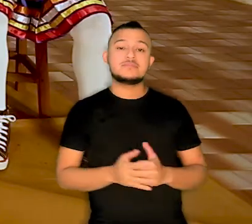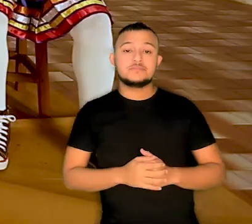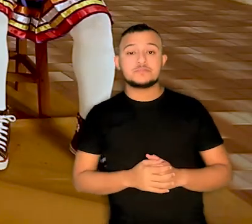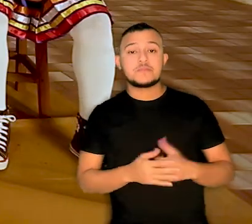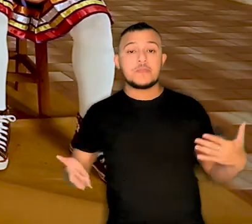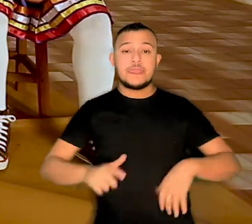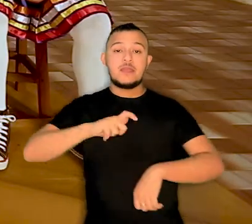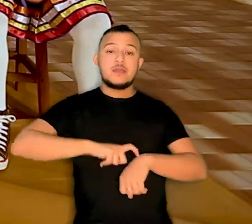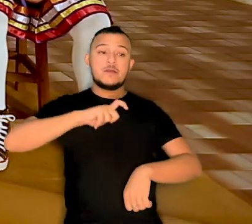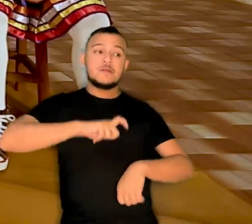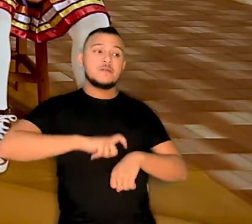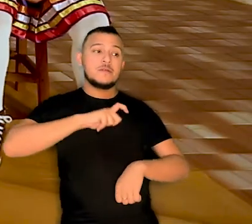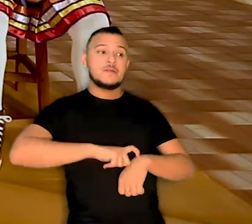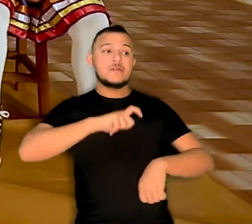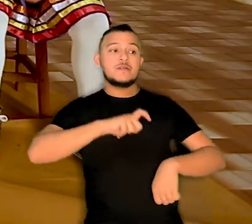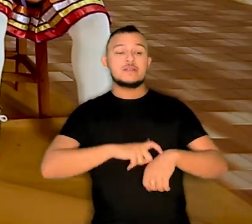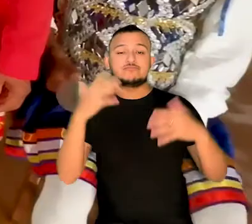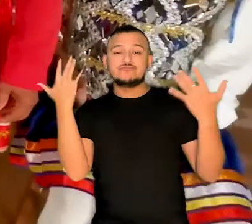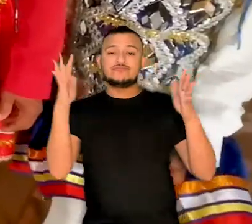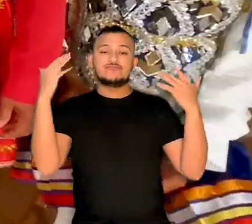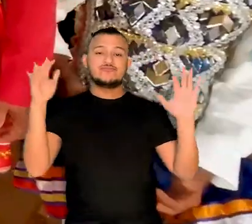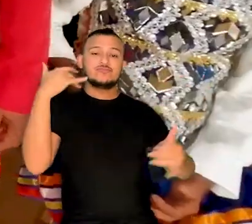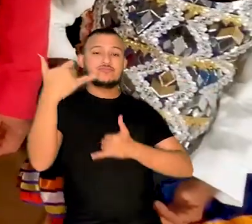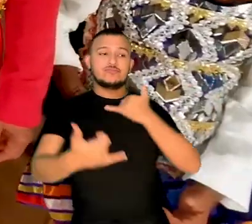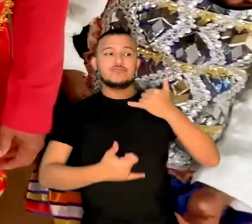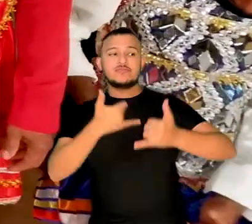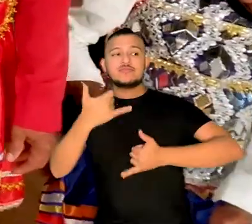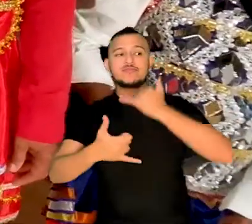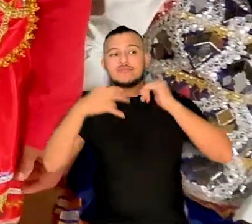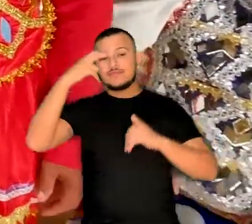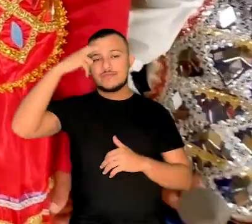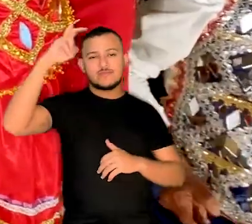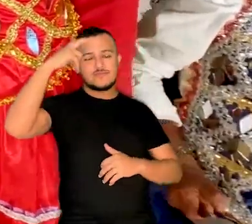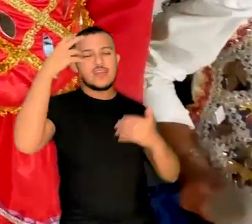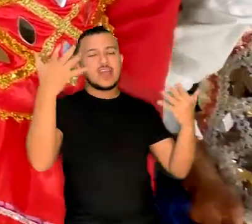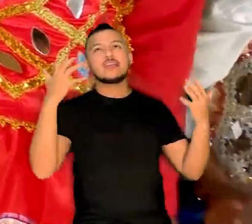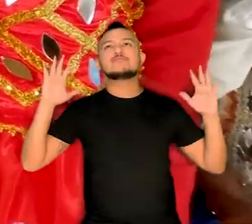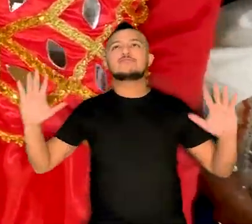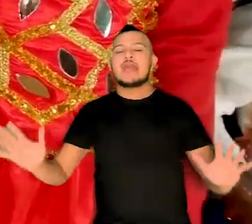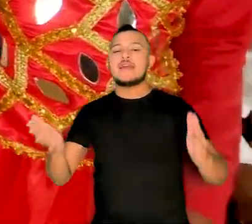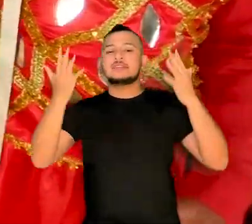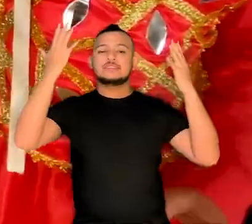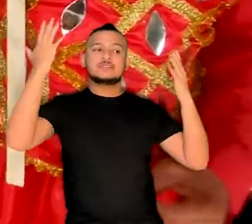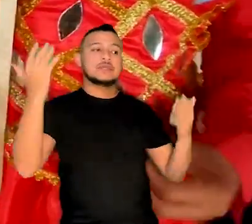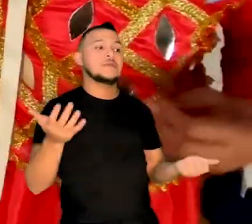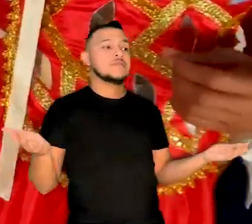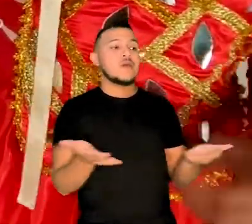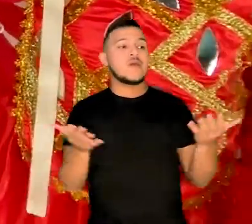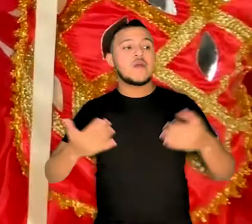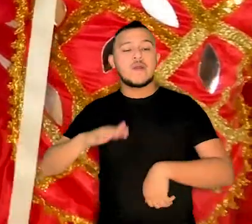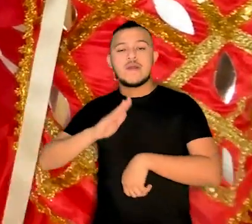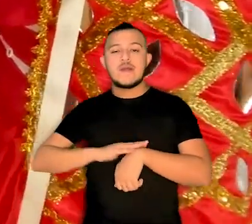Chegou a hora, viva a nossa brincadeira. Nossa cultura nós queremos celebrar. Chegou